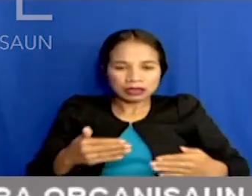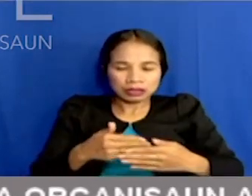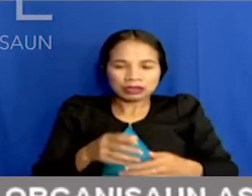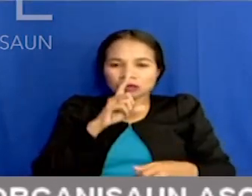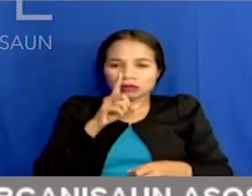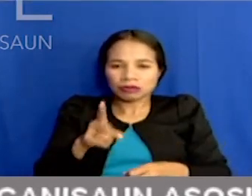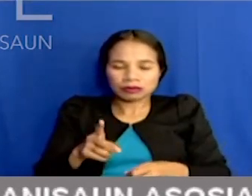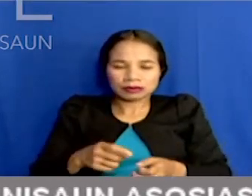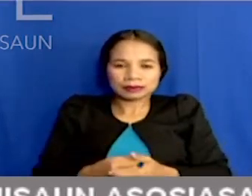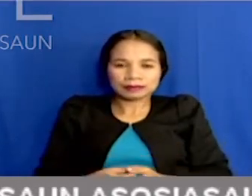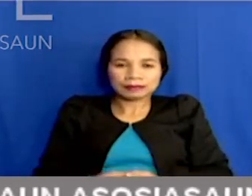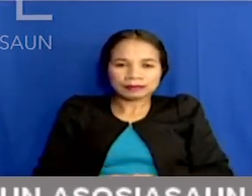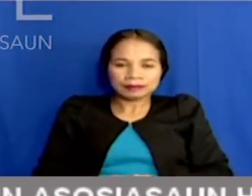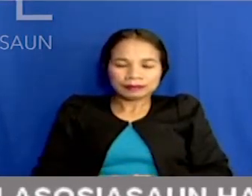Hololos.